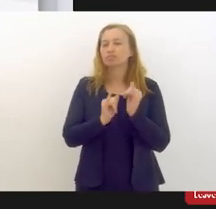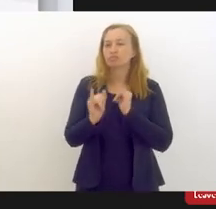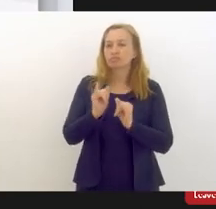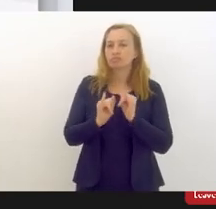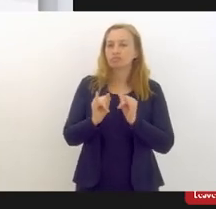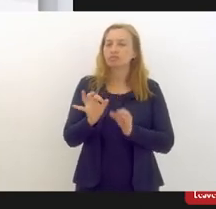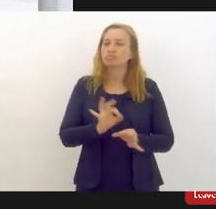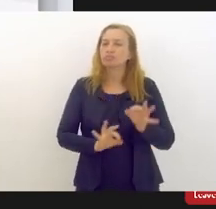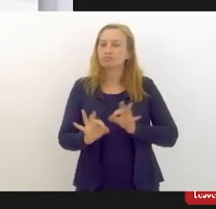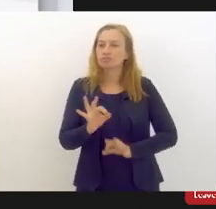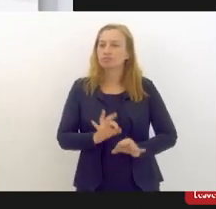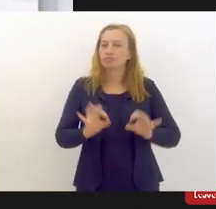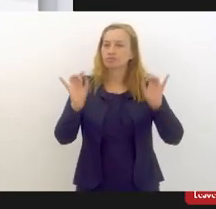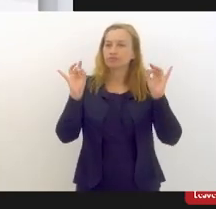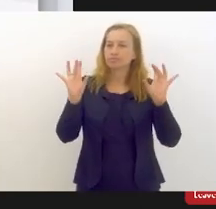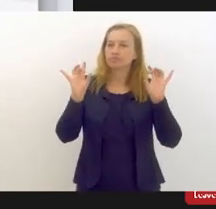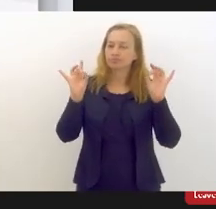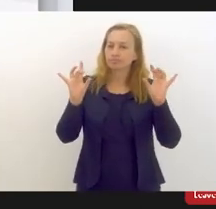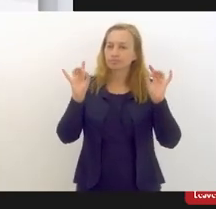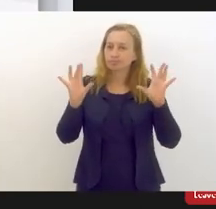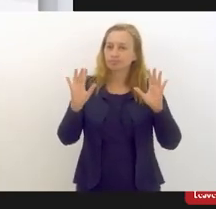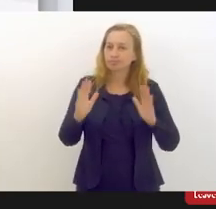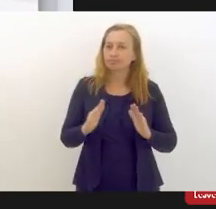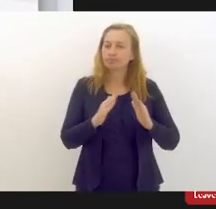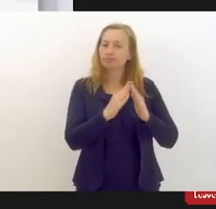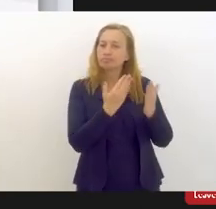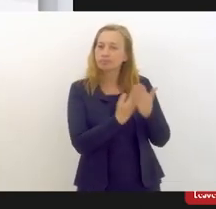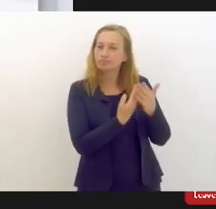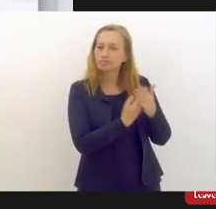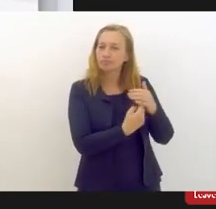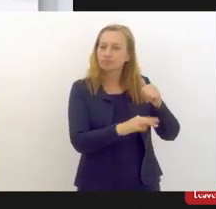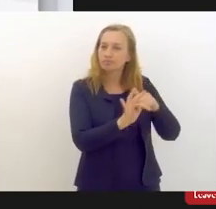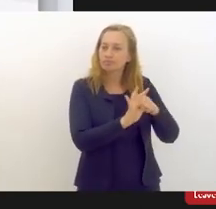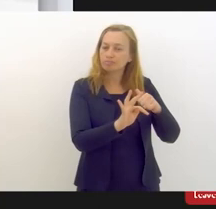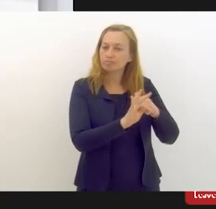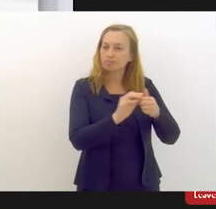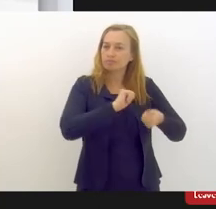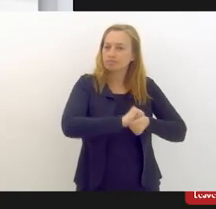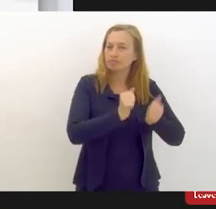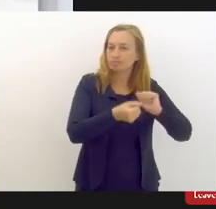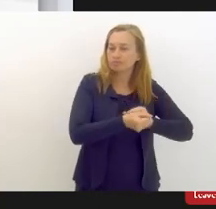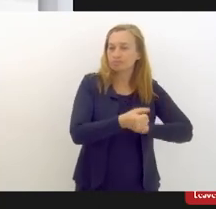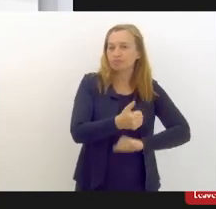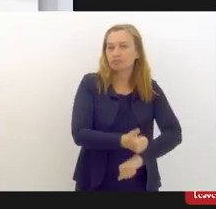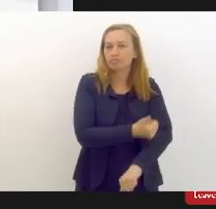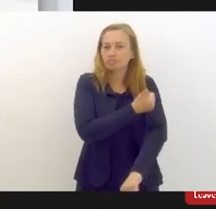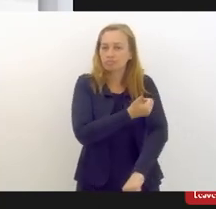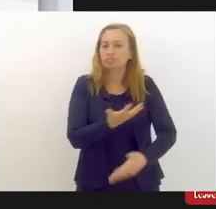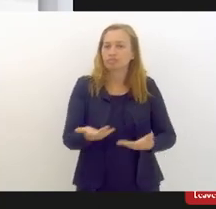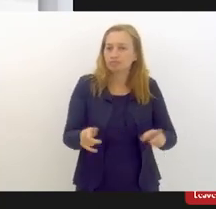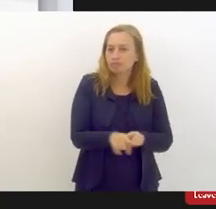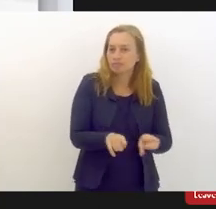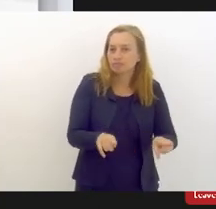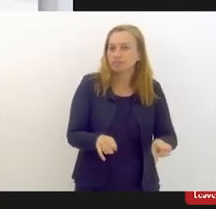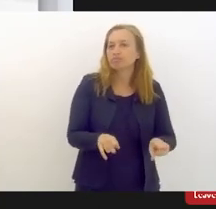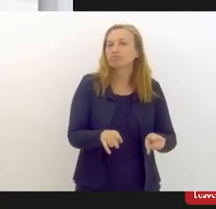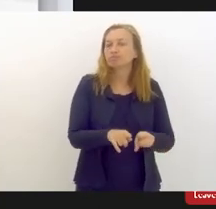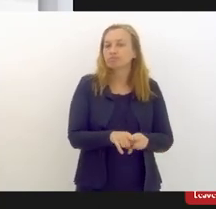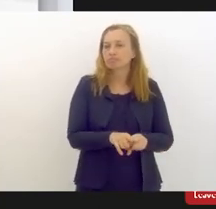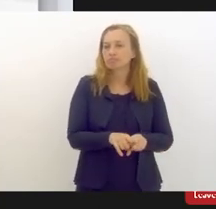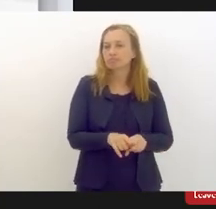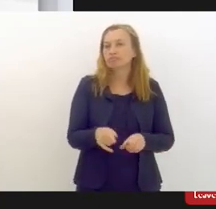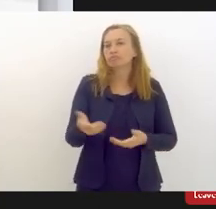projetos especiais, como as escolas ETEC e suas adaptações de infraestrutura, bem como por termos de